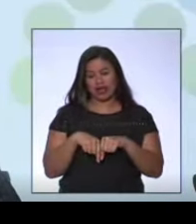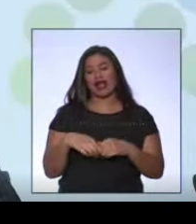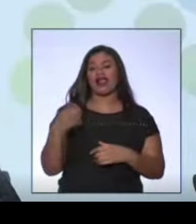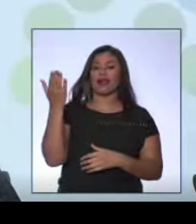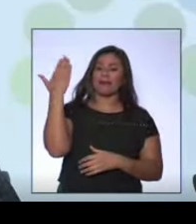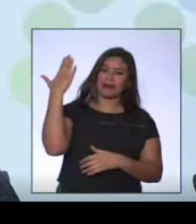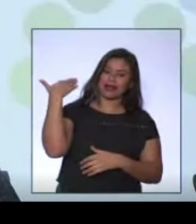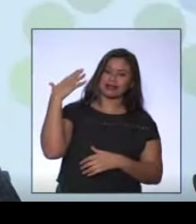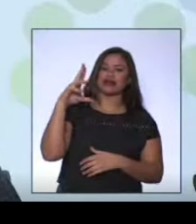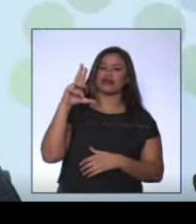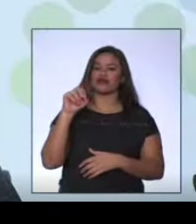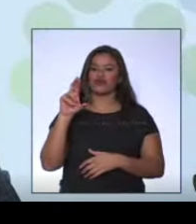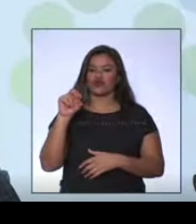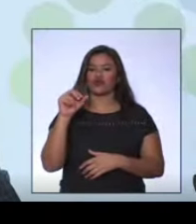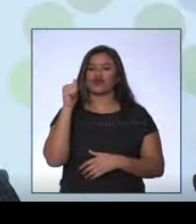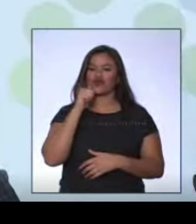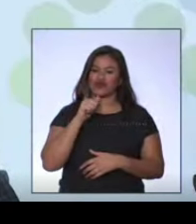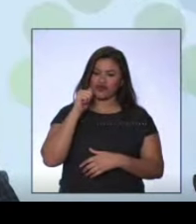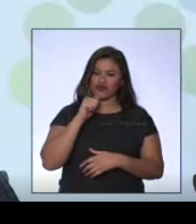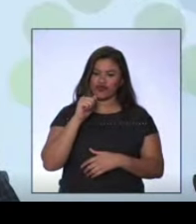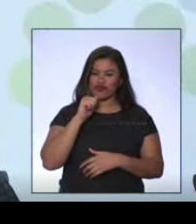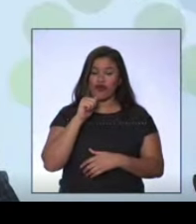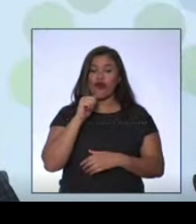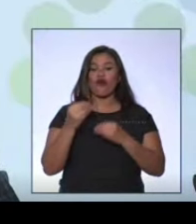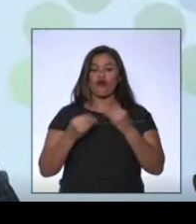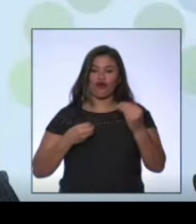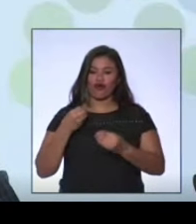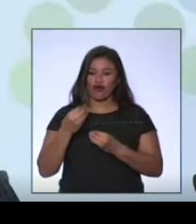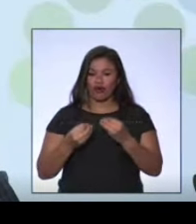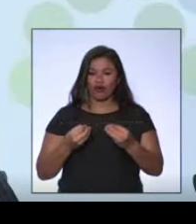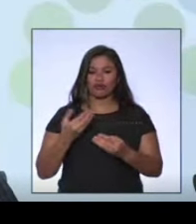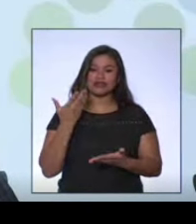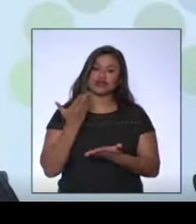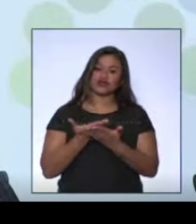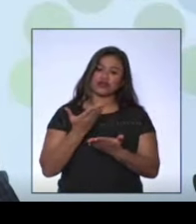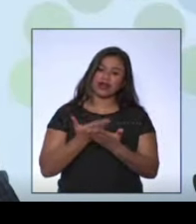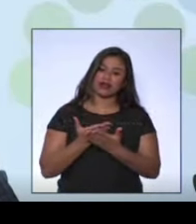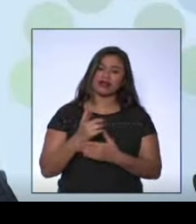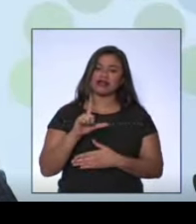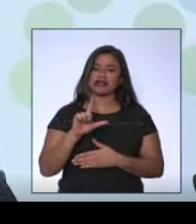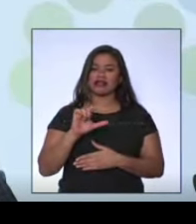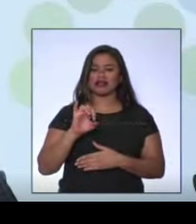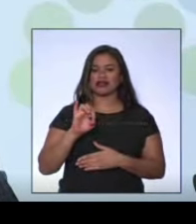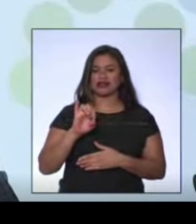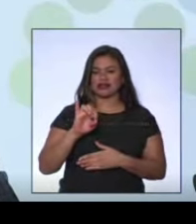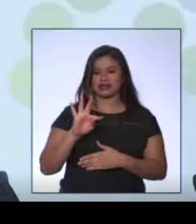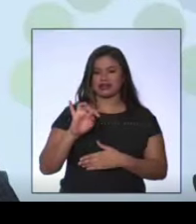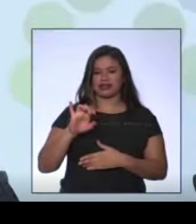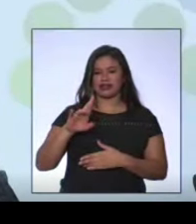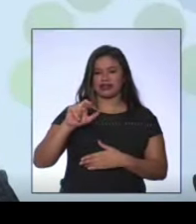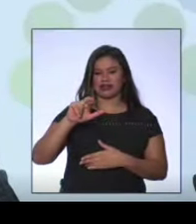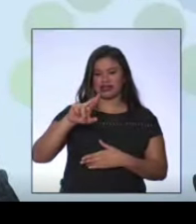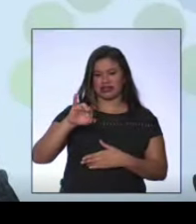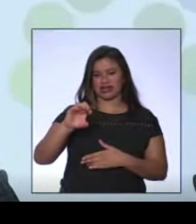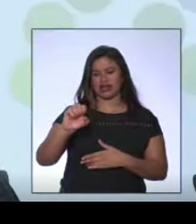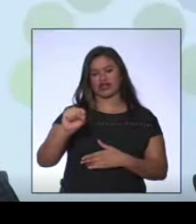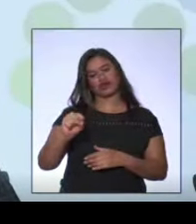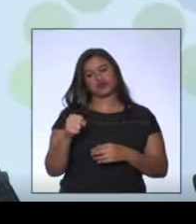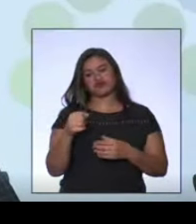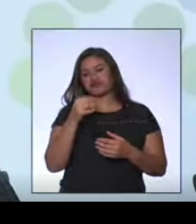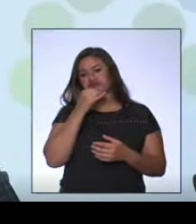minha avó, a gente parava para estudar os textos que se diziam literários, né? Era comum ela ter orgulho de ter lido Machado de